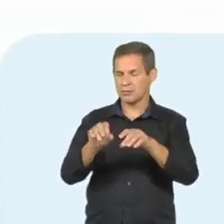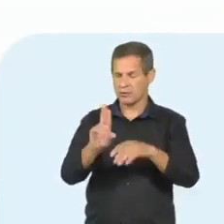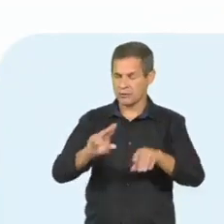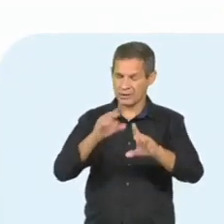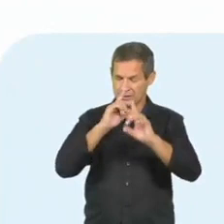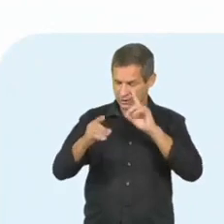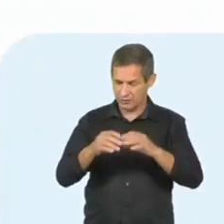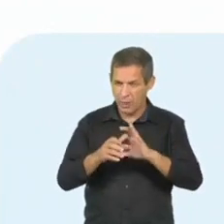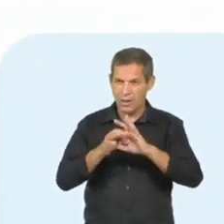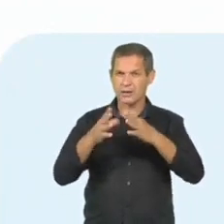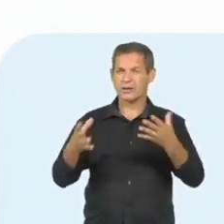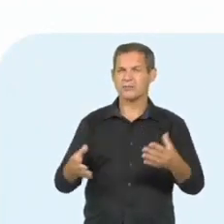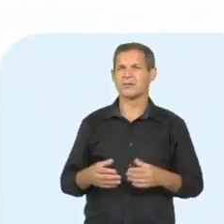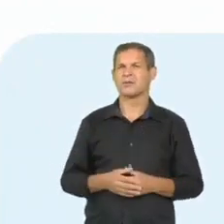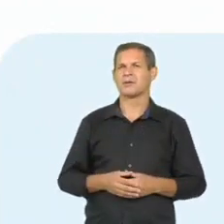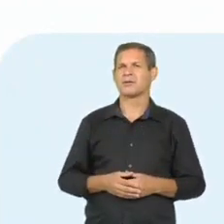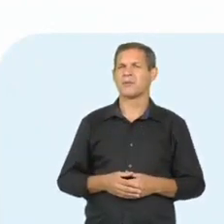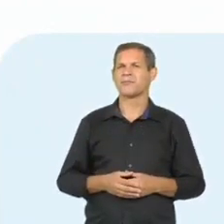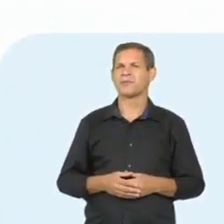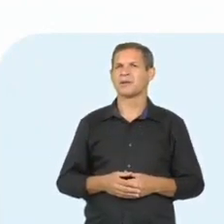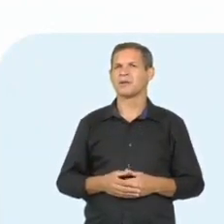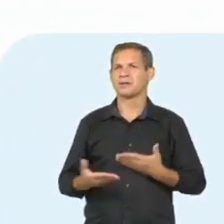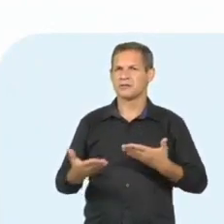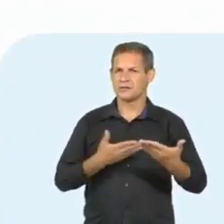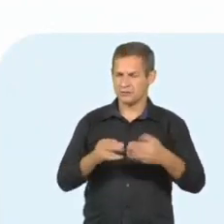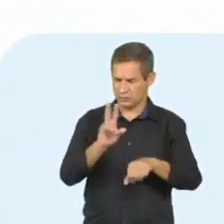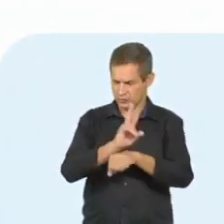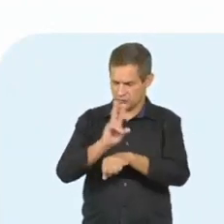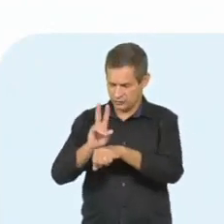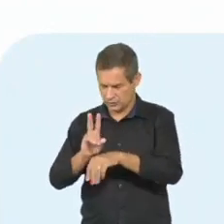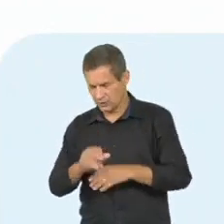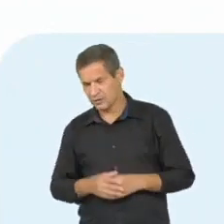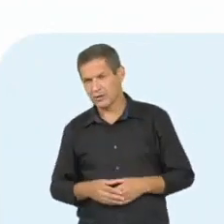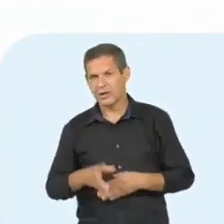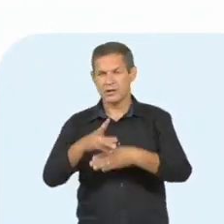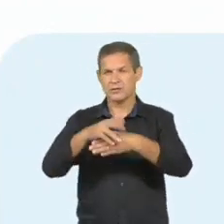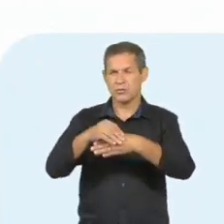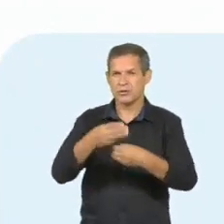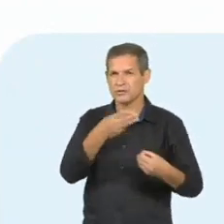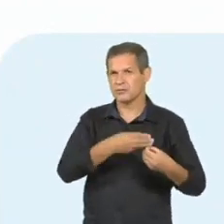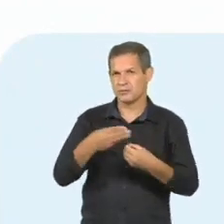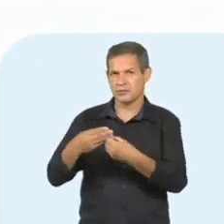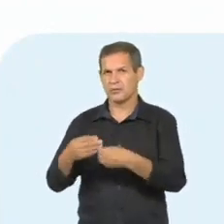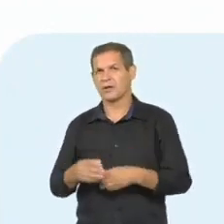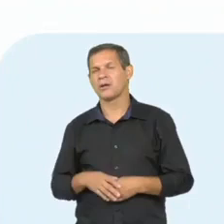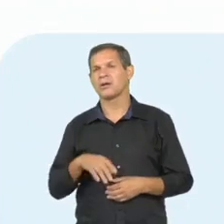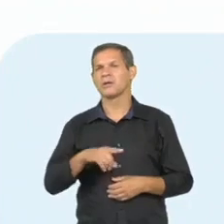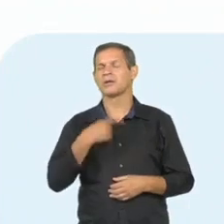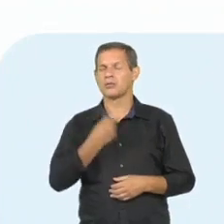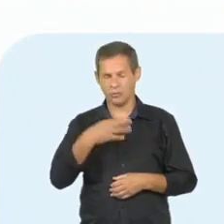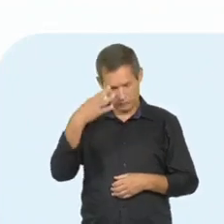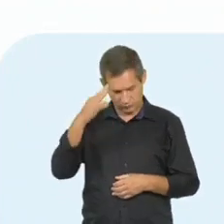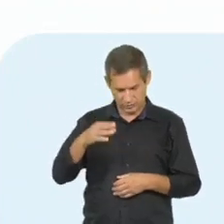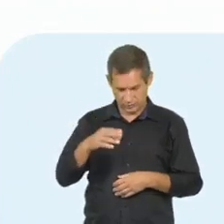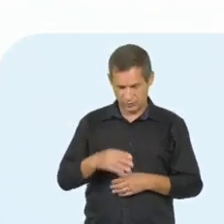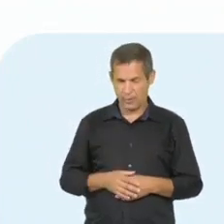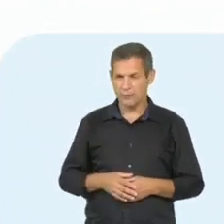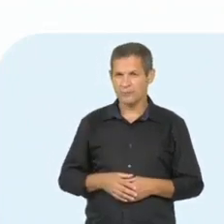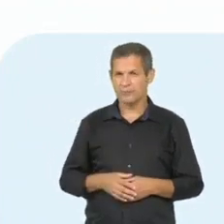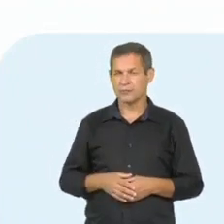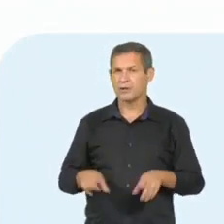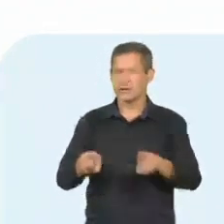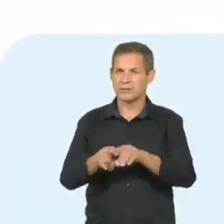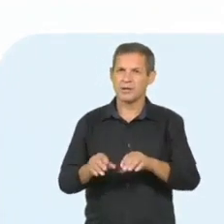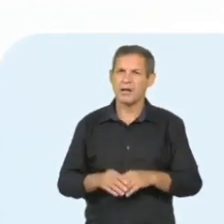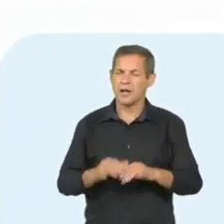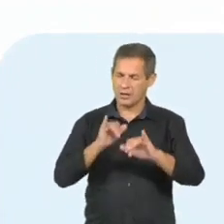dados enviados ao Serviço de Vigilância Epidemiológica Municipal, né, quando a gente tem principalmente os casos de notificação